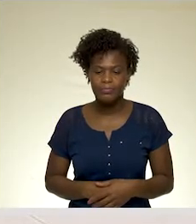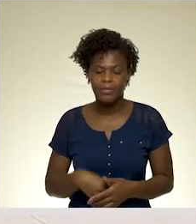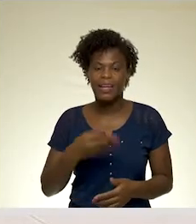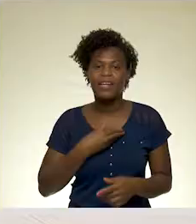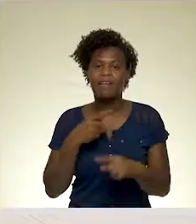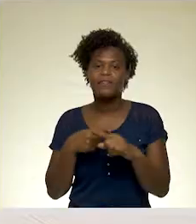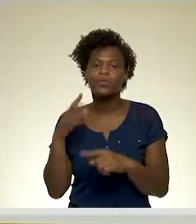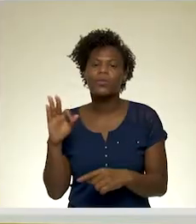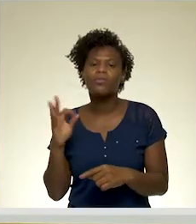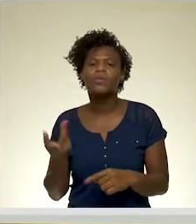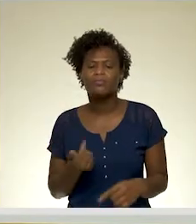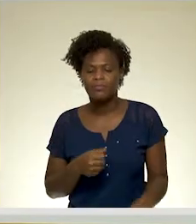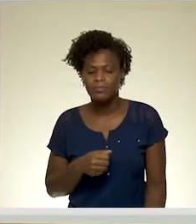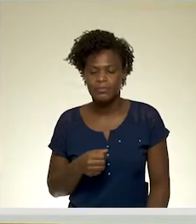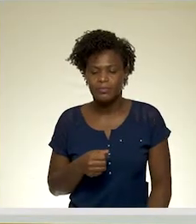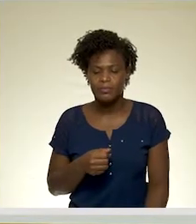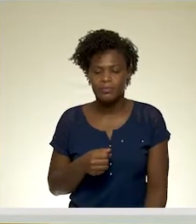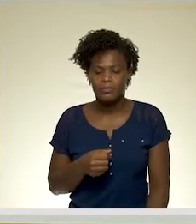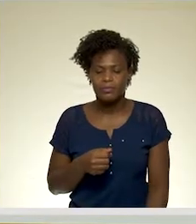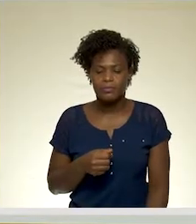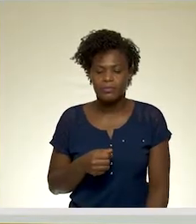D vezes 4.